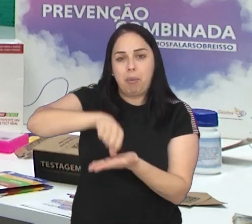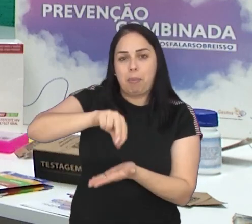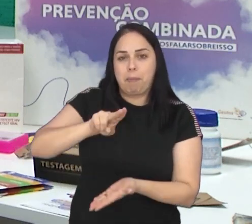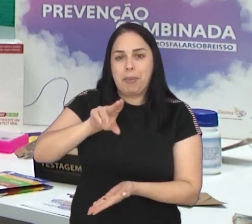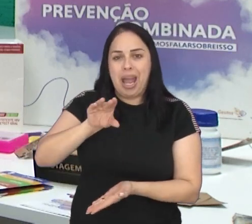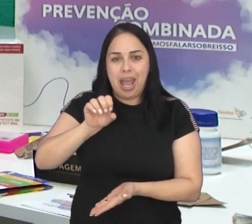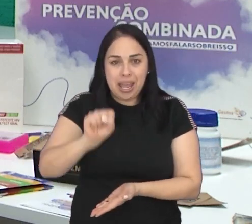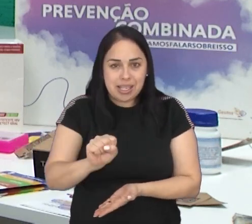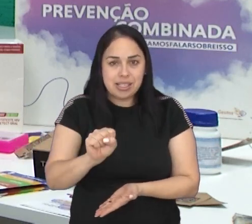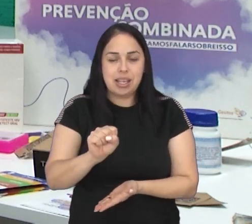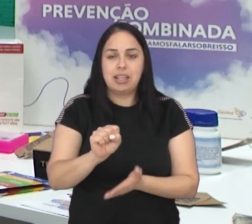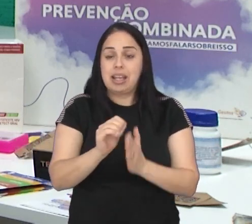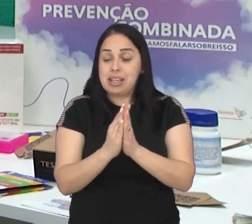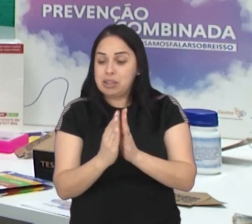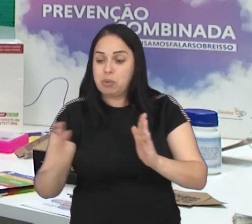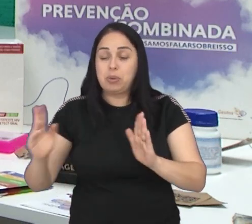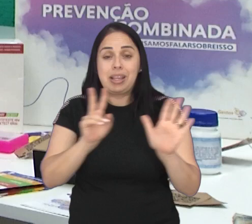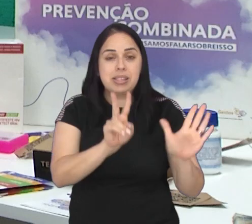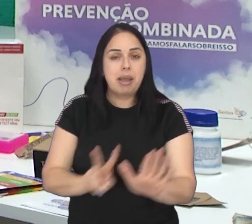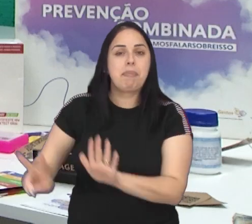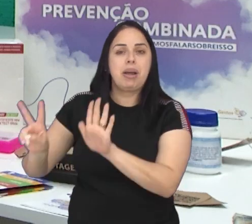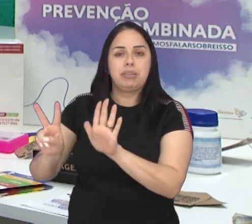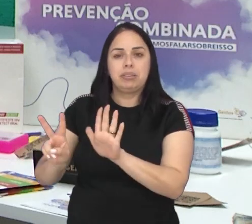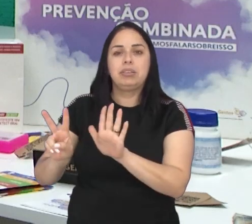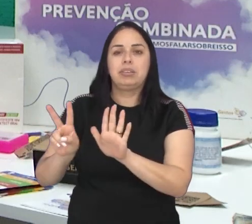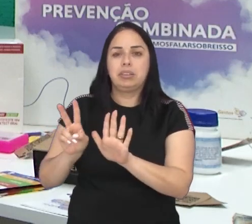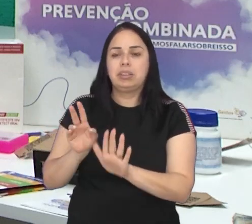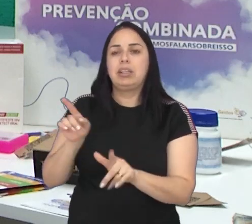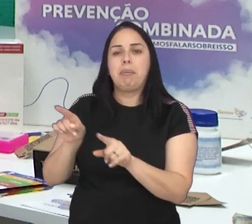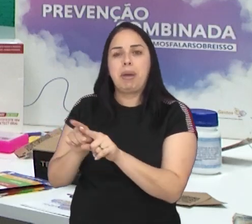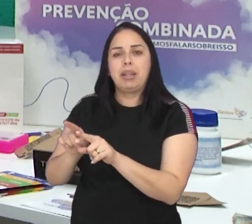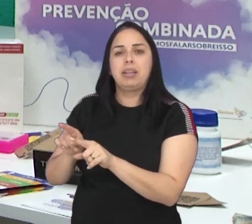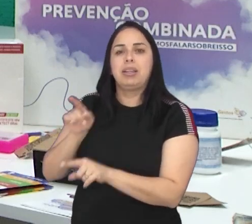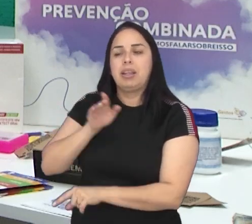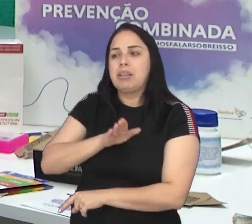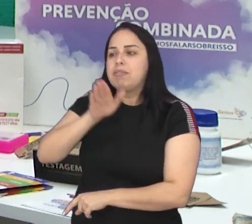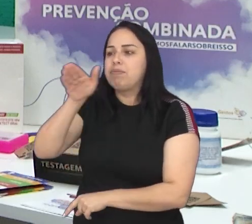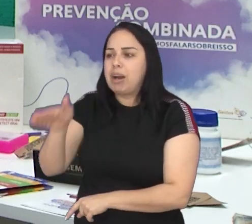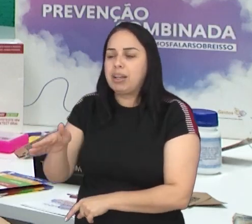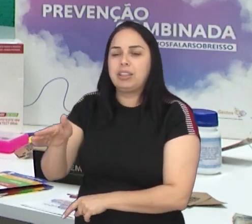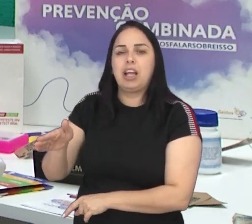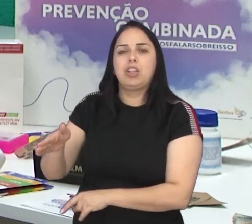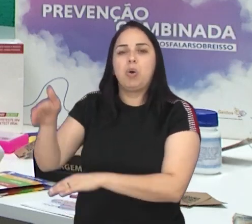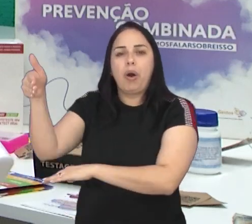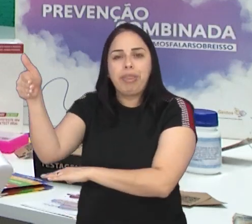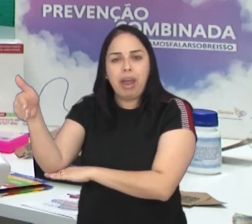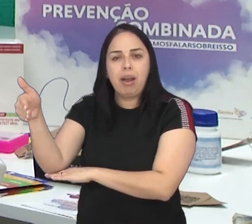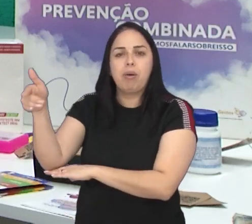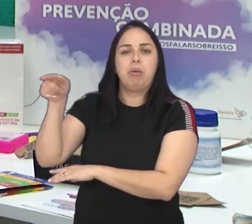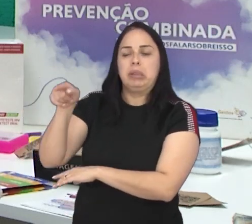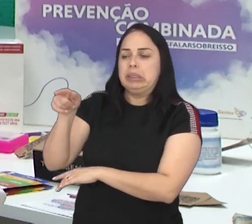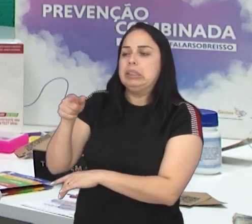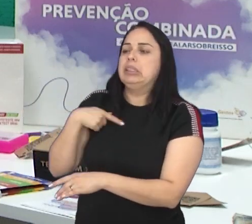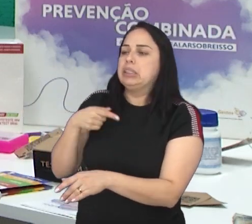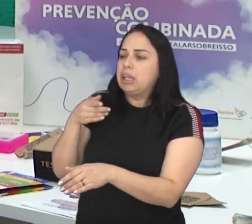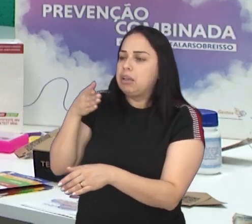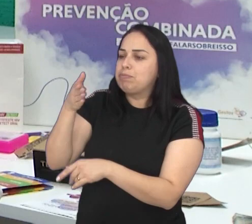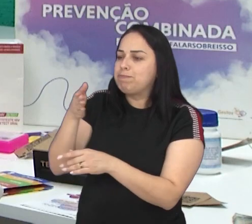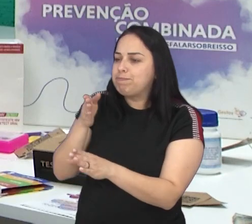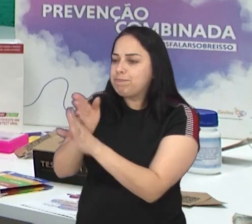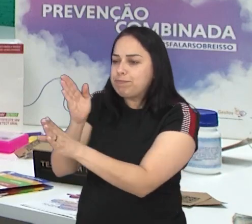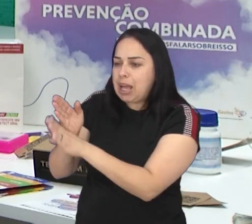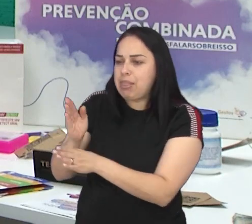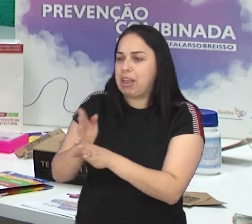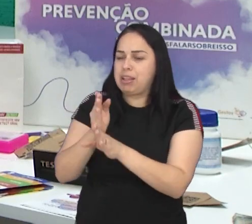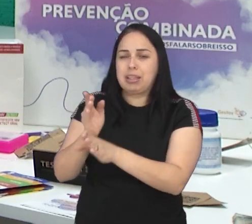nas UBSs. Durante essa semana, a gente vai ter testagem também nos albergues, onde a gente encontra bastante pessoas que têm